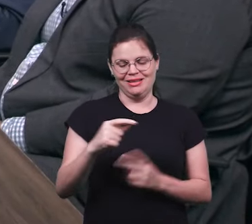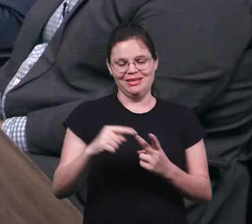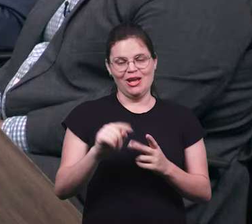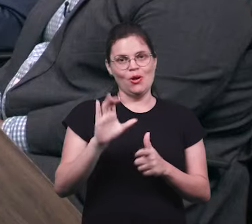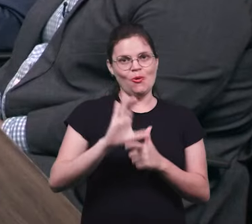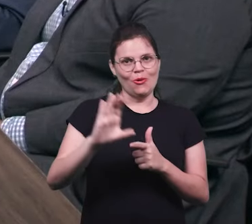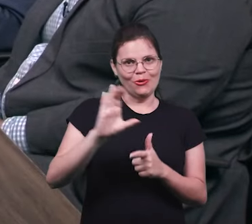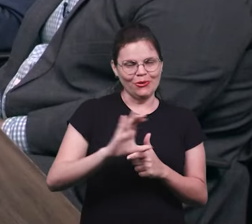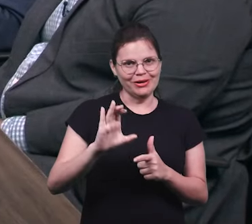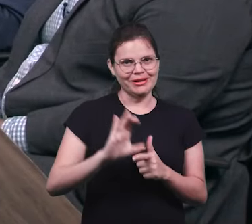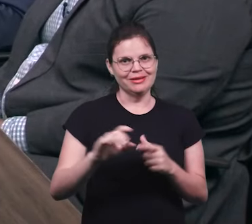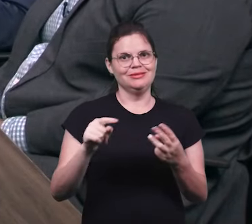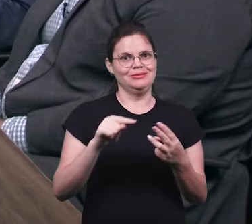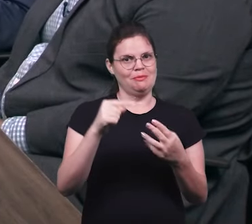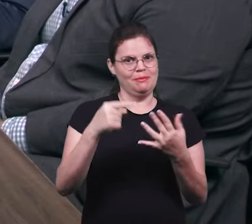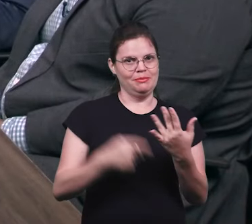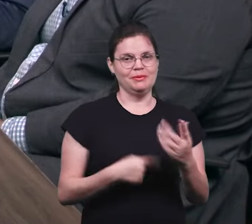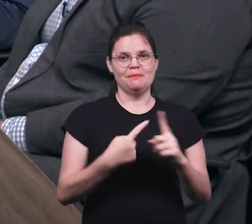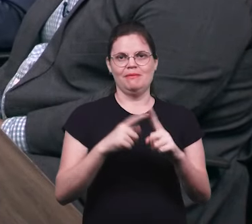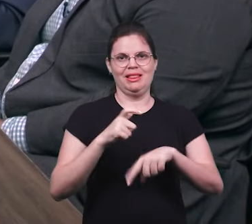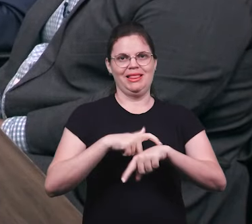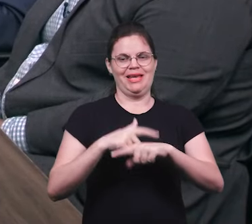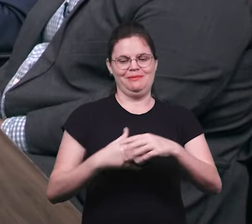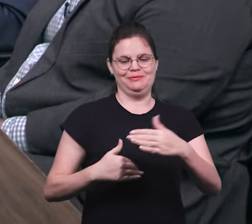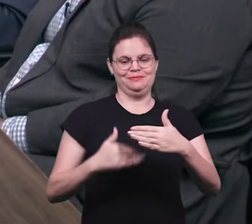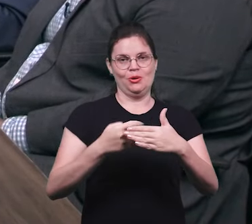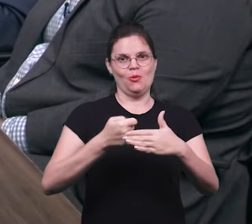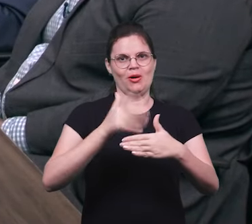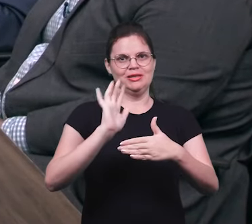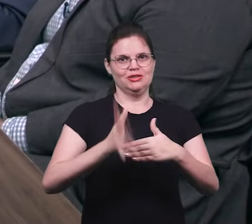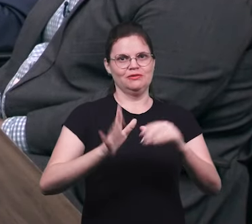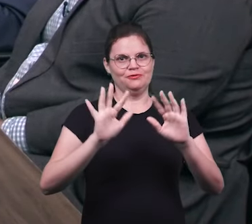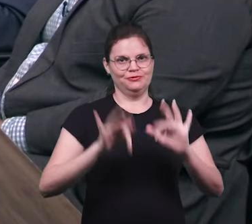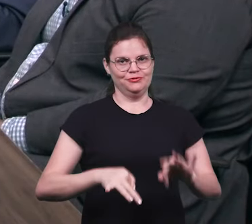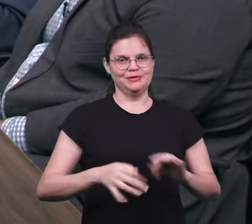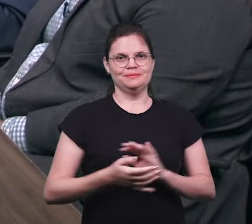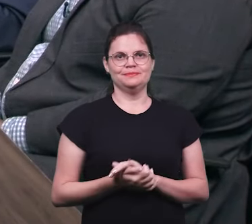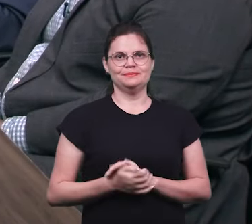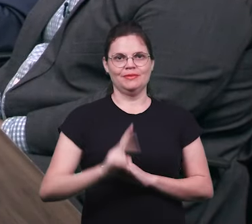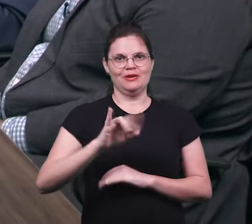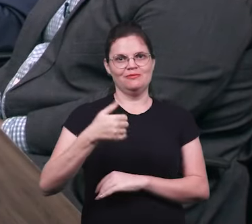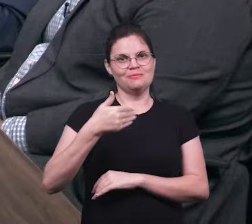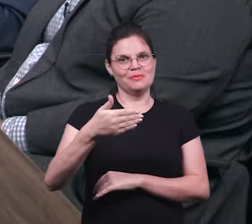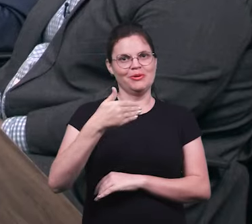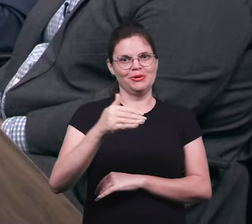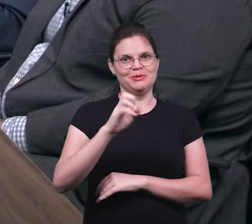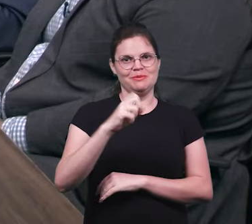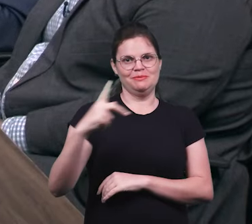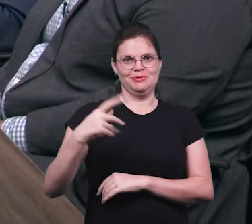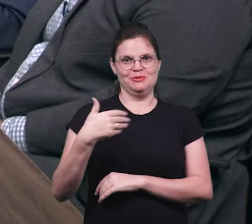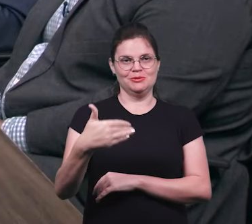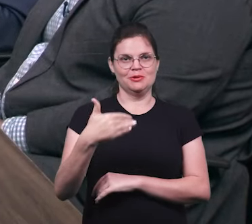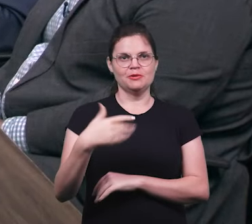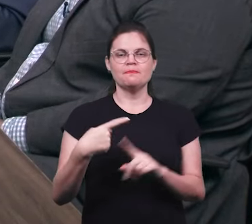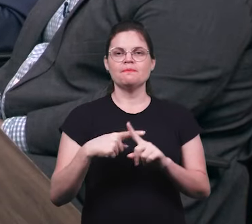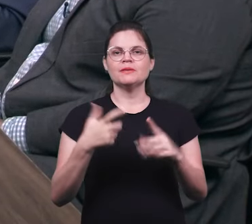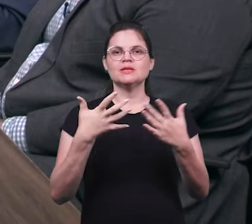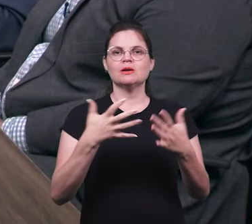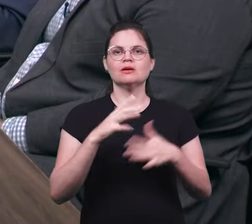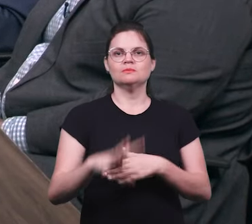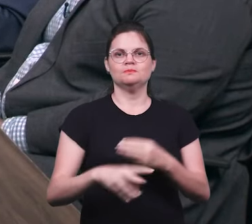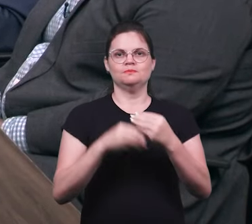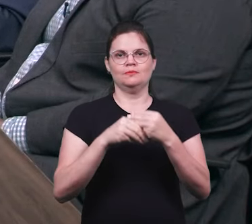alguma coisa ainda, mas nós estamos com o nosso tempo chegando ao final. isso vai ter que ficar para o próximo episódio, mas